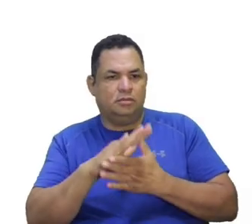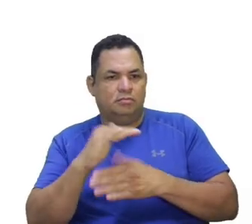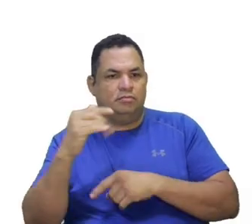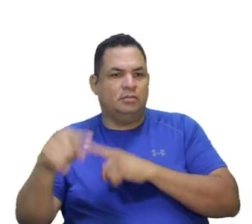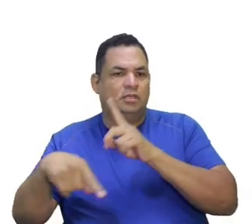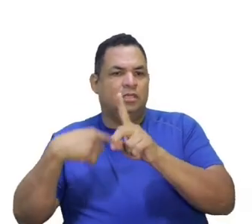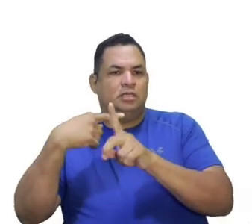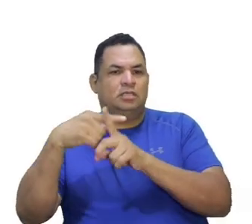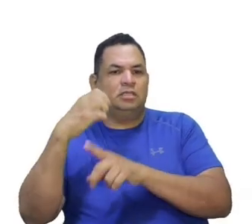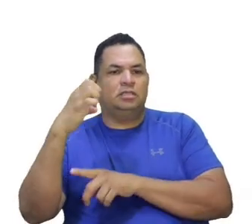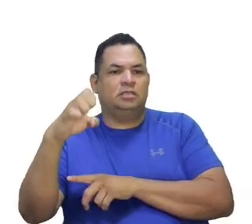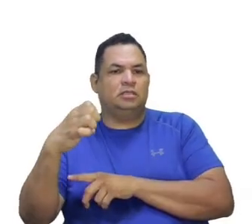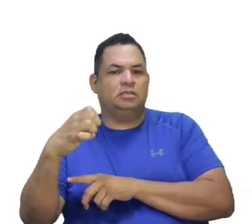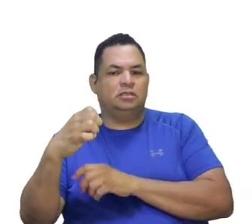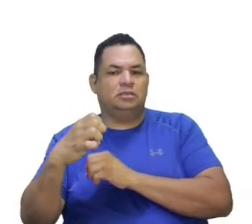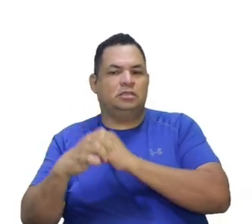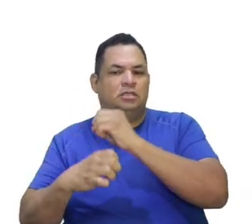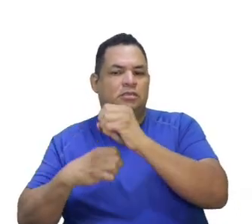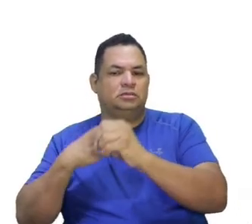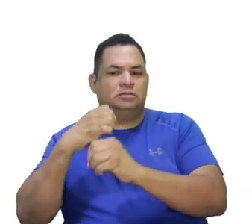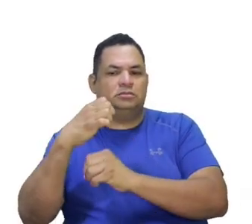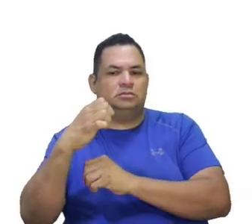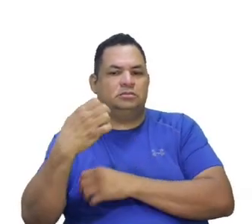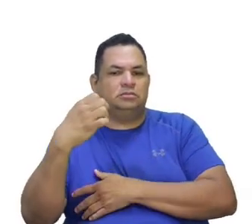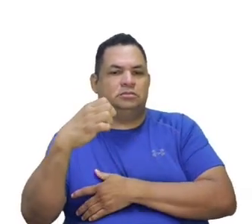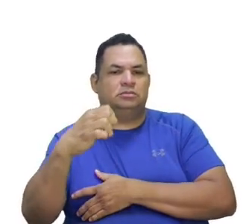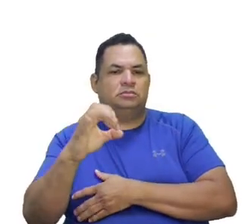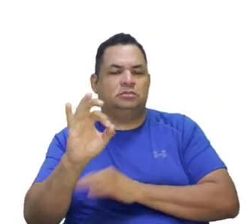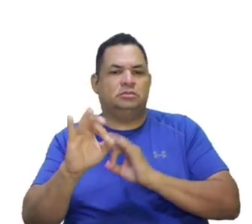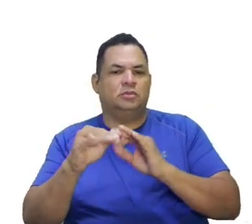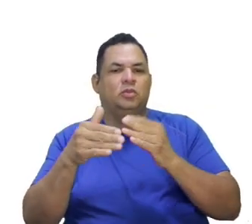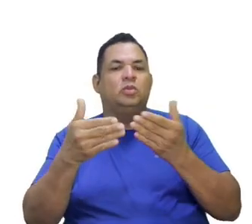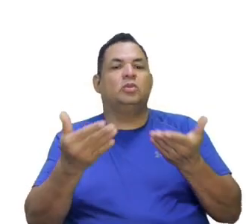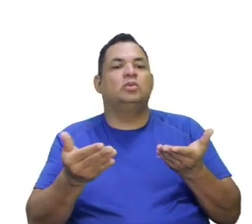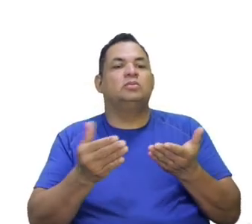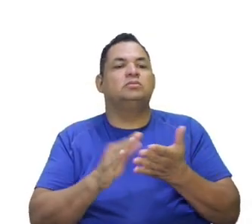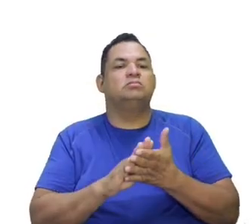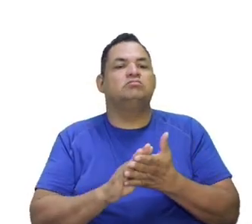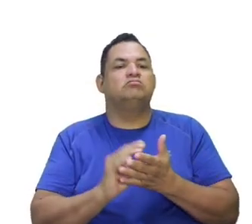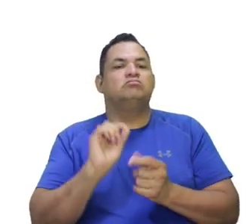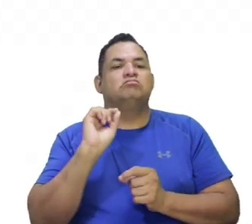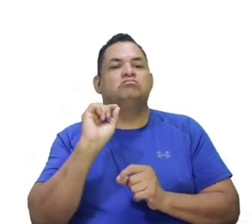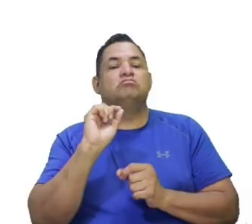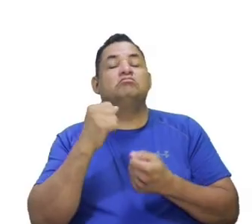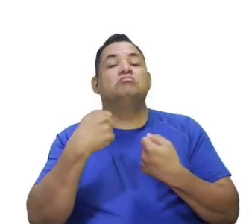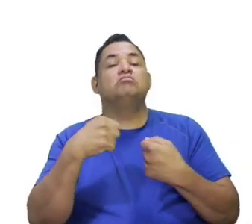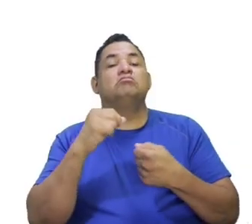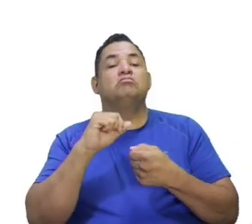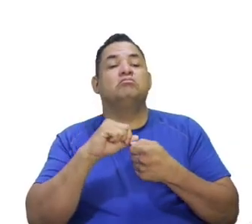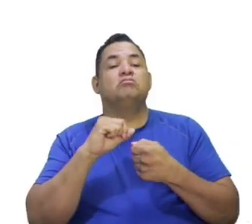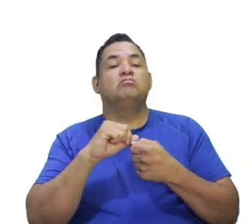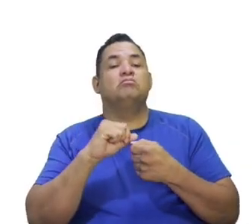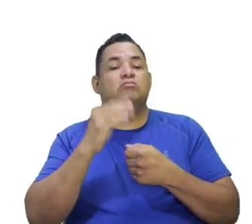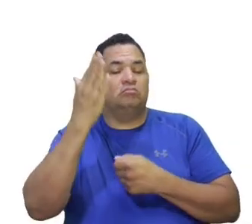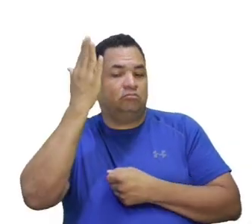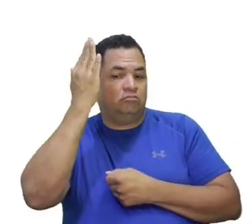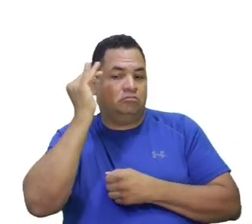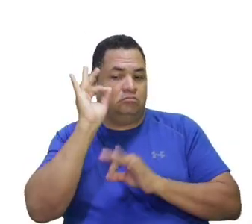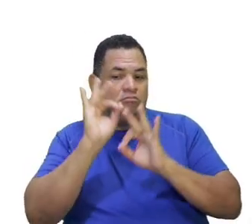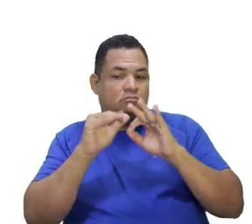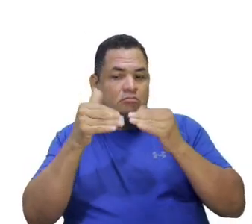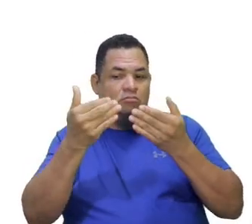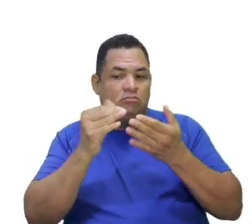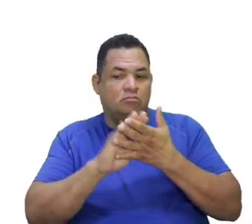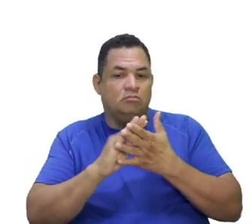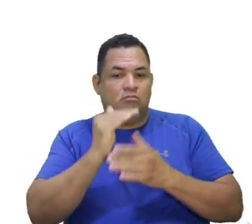subníveis mais energéticos são. O que eu tenho que fazer para saber